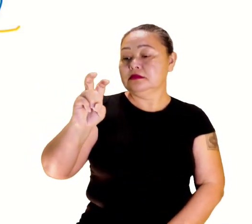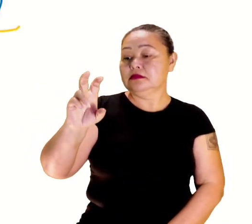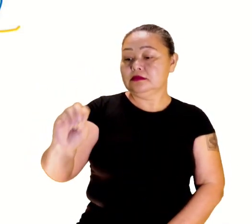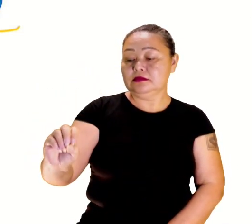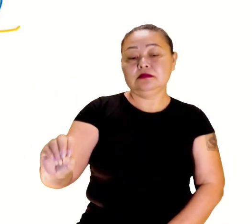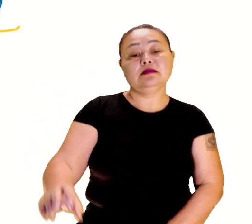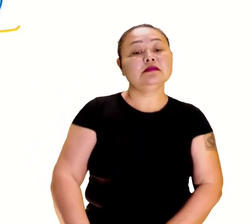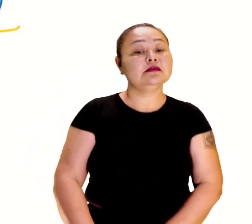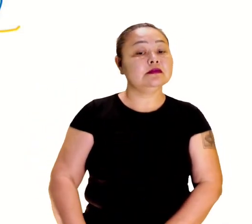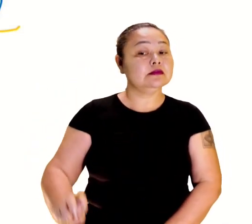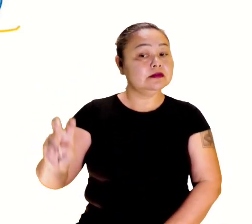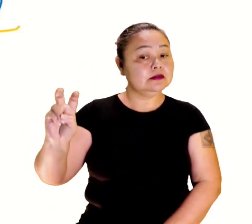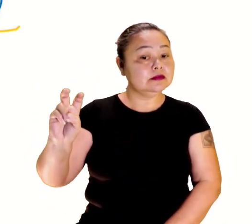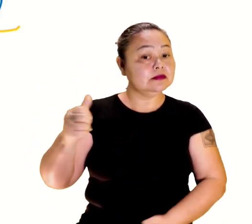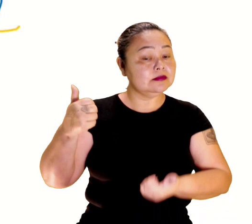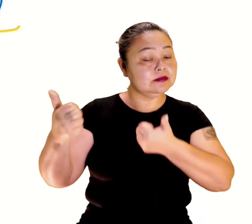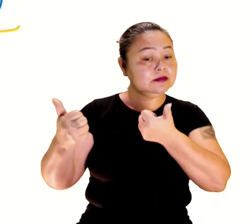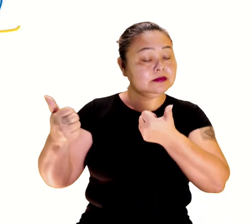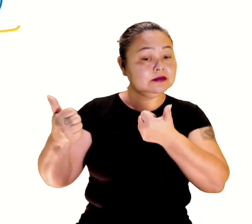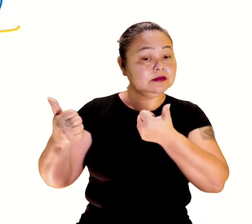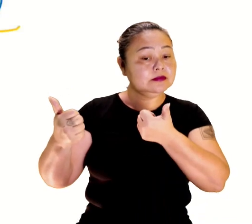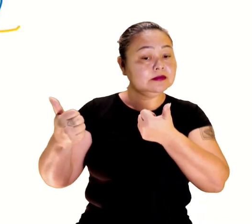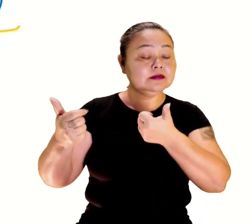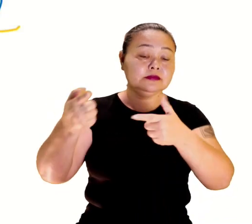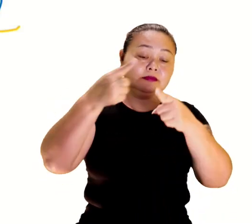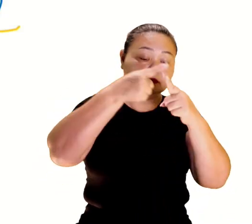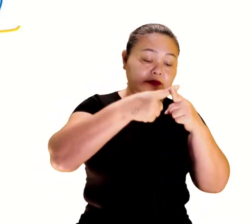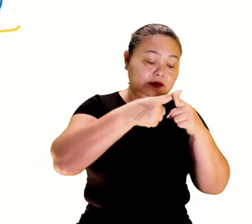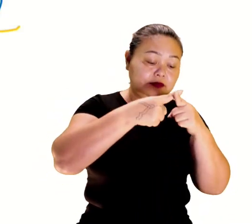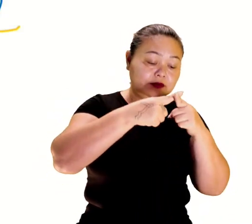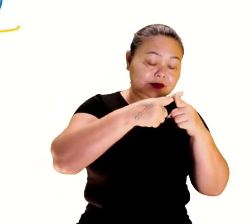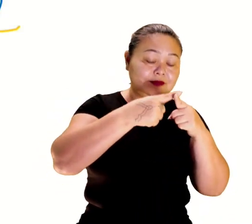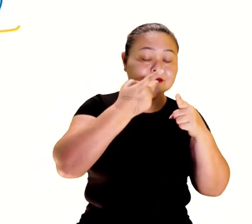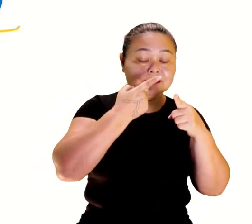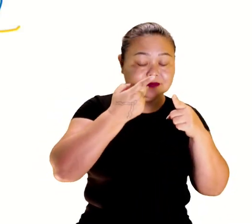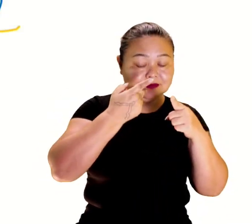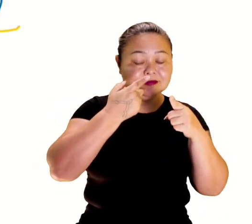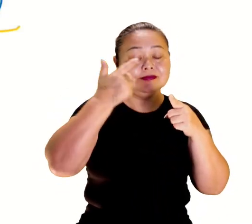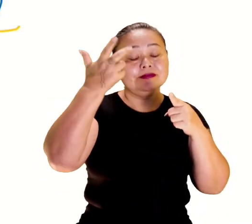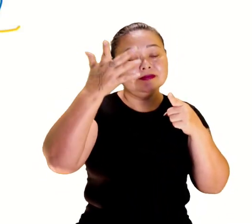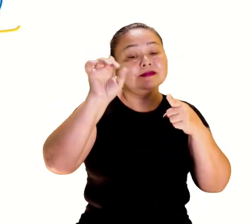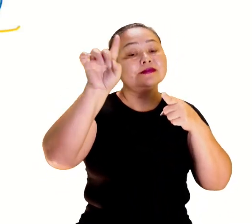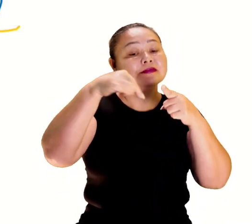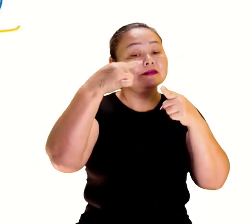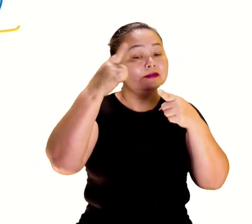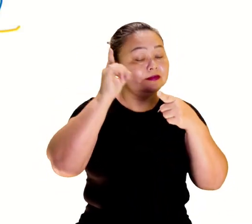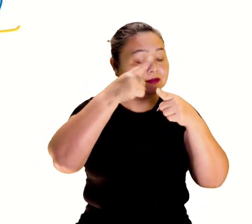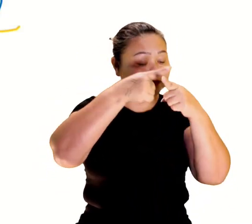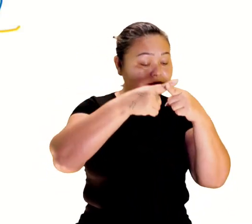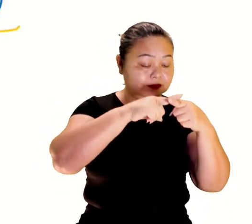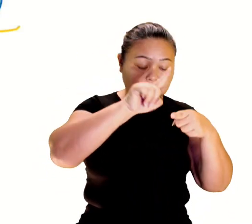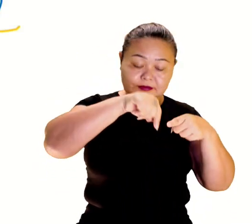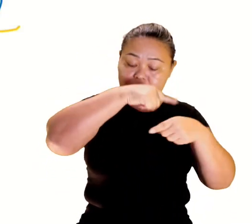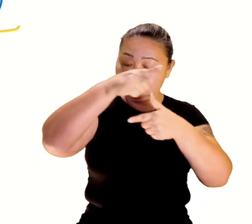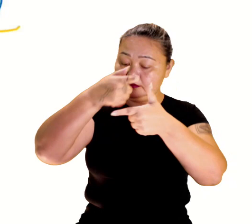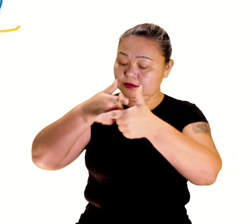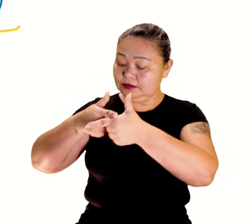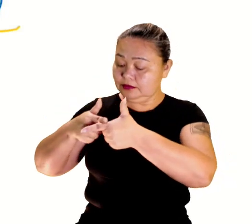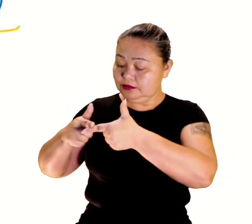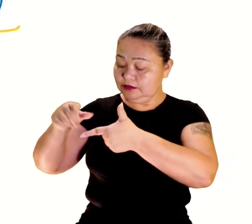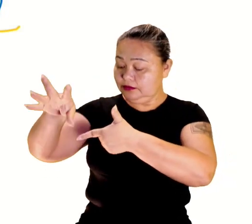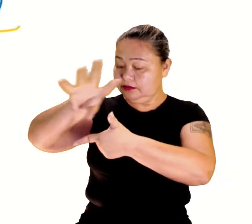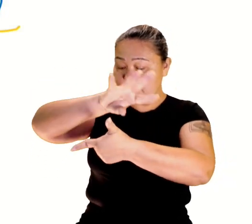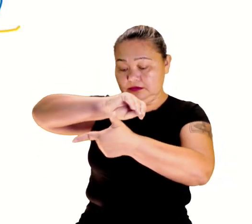50. 50. Beleza? Tá multiplicando, vocês vão ouvir a gente dizer muitas vezes isso, porque tá multiplicando, vai passar lá